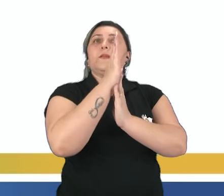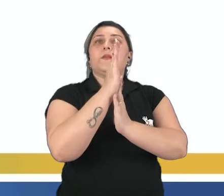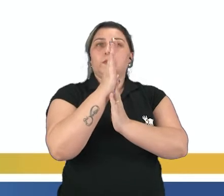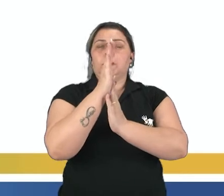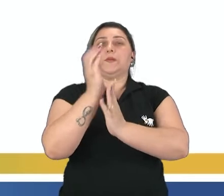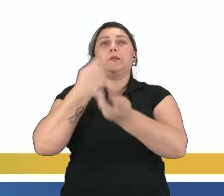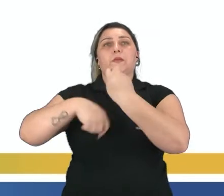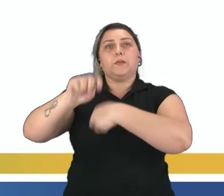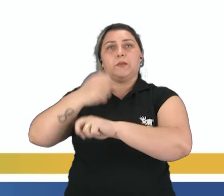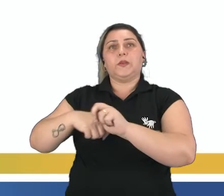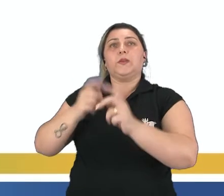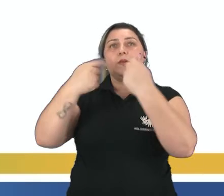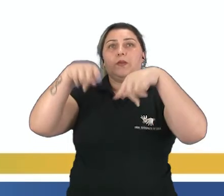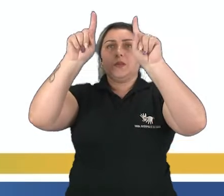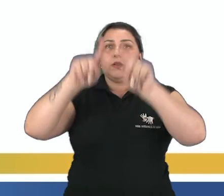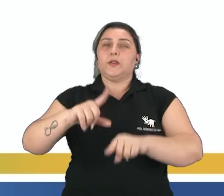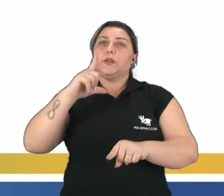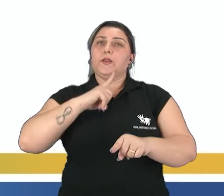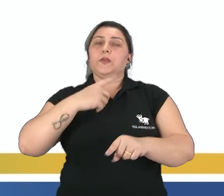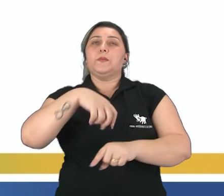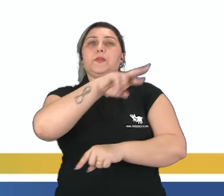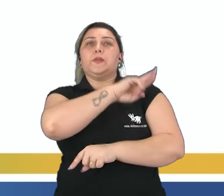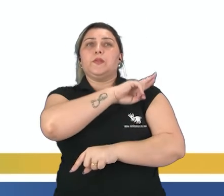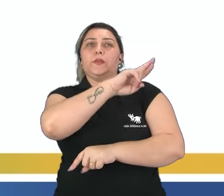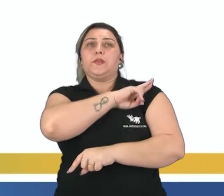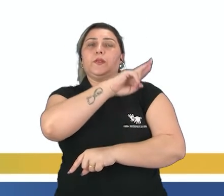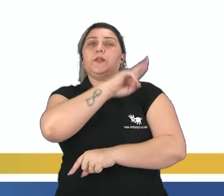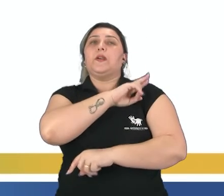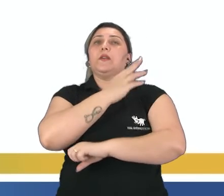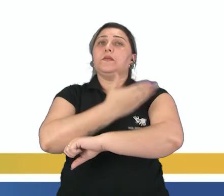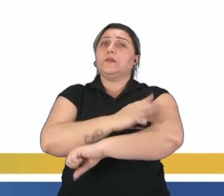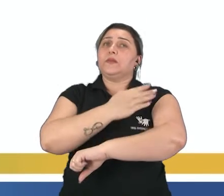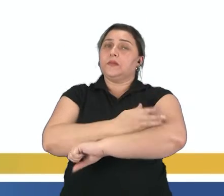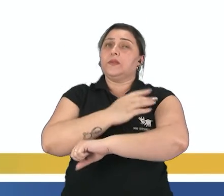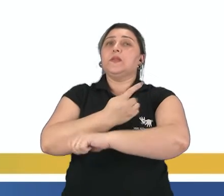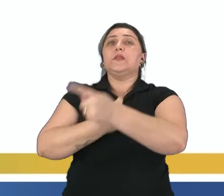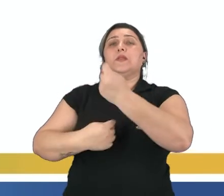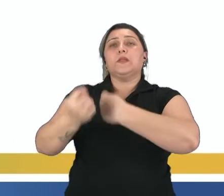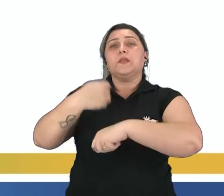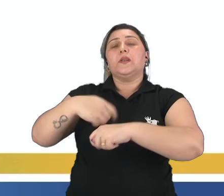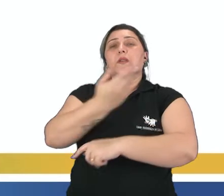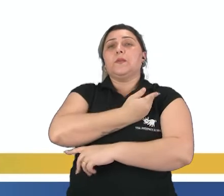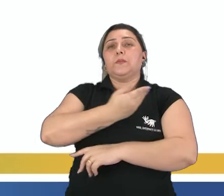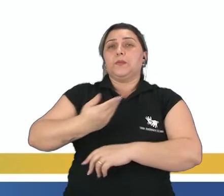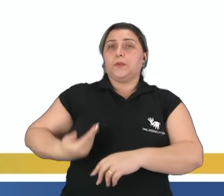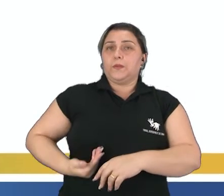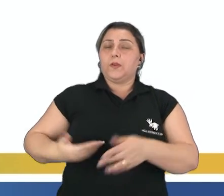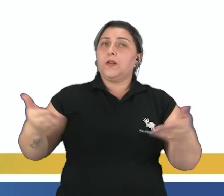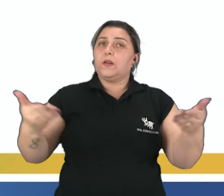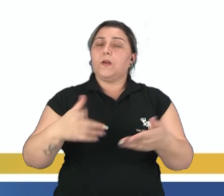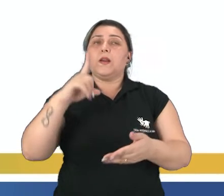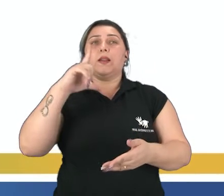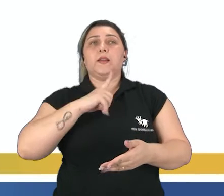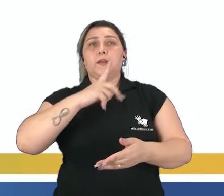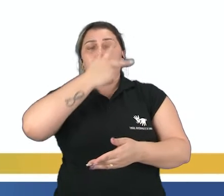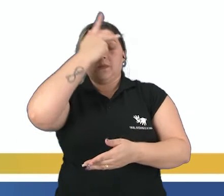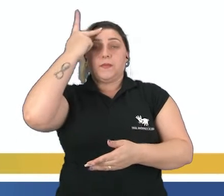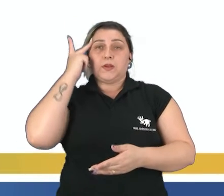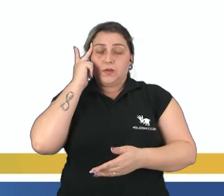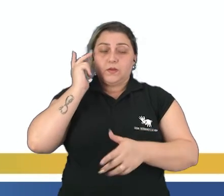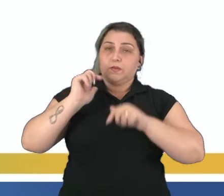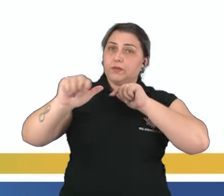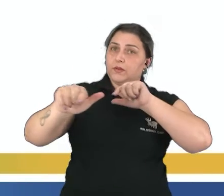de funcionários que tinham a função de desempenhar tarefas de administração pública. Então agora a gente tem pessoas que